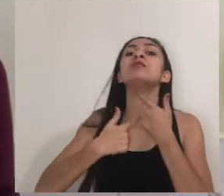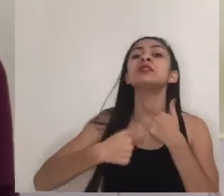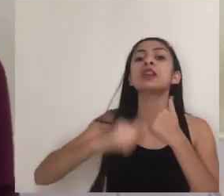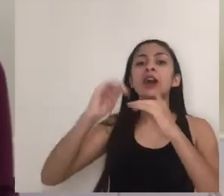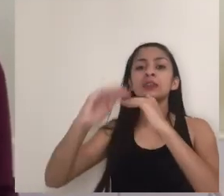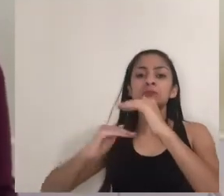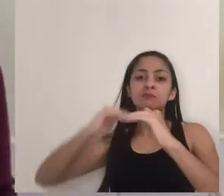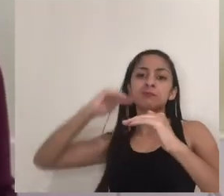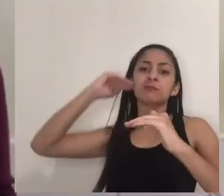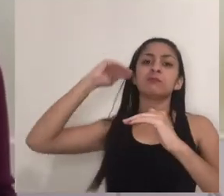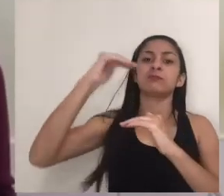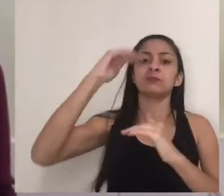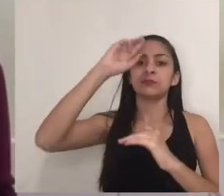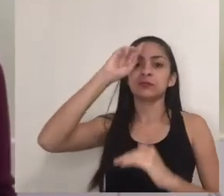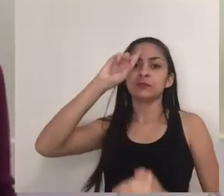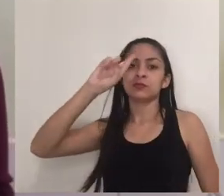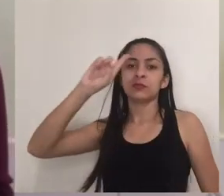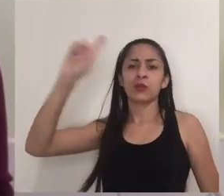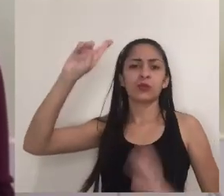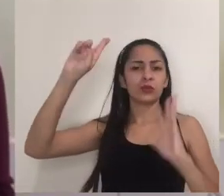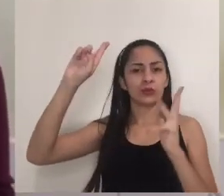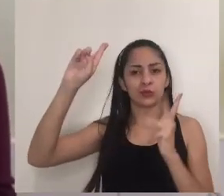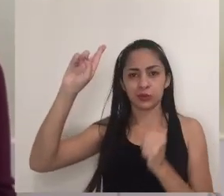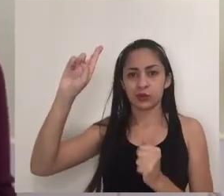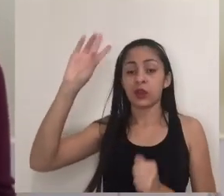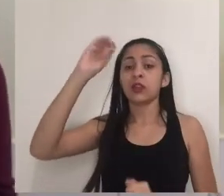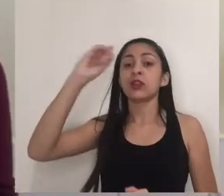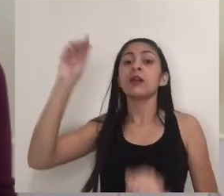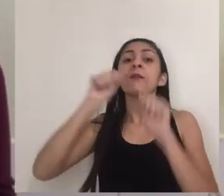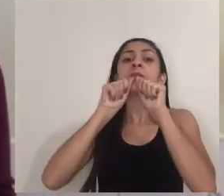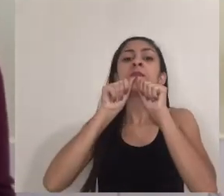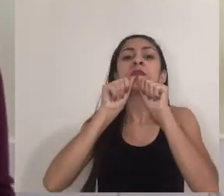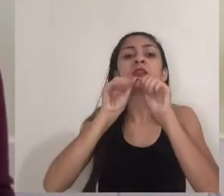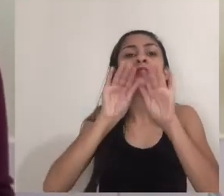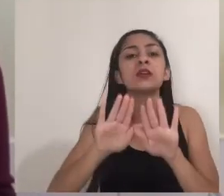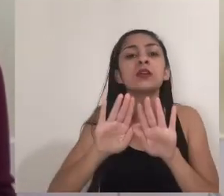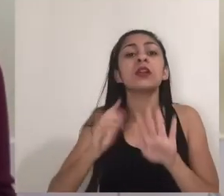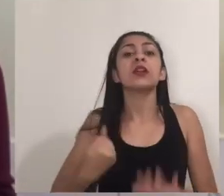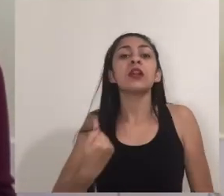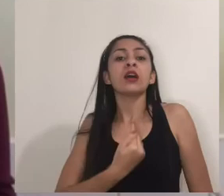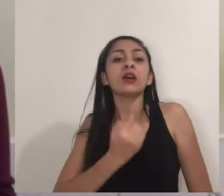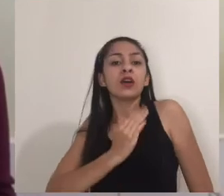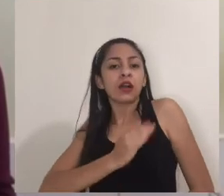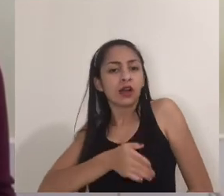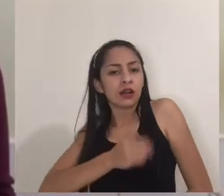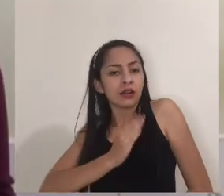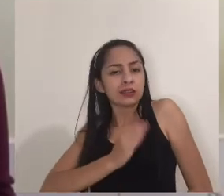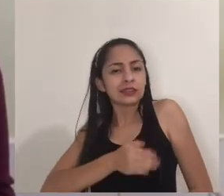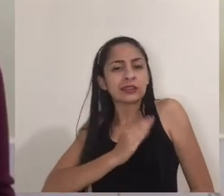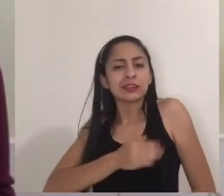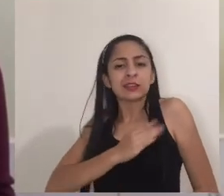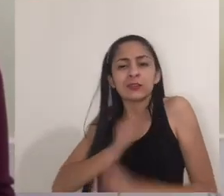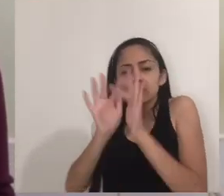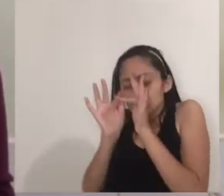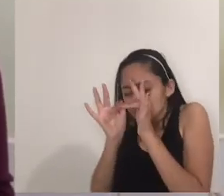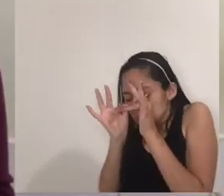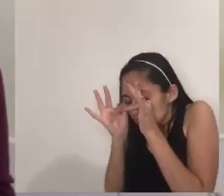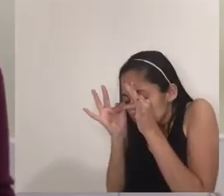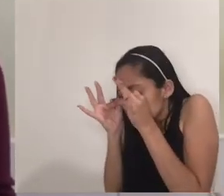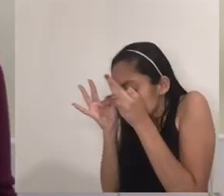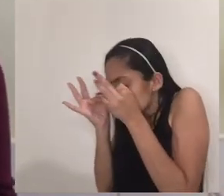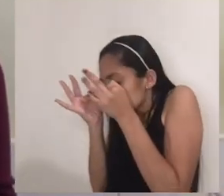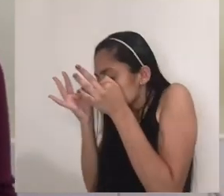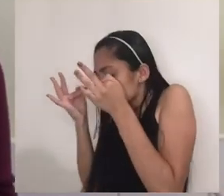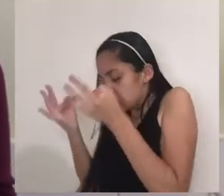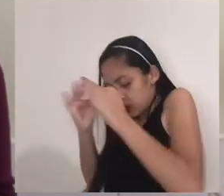dor. E que o Senhor nos abençoe e que nós possamos ter o coração cada vez mais contrito